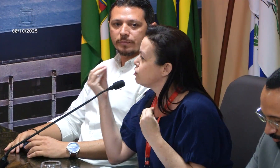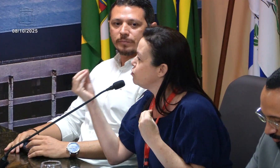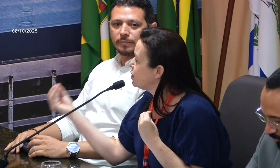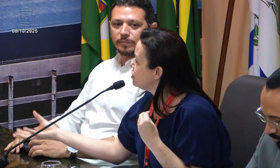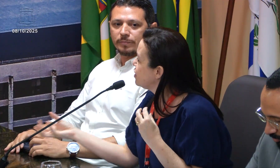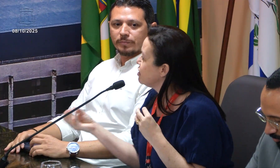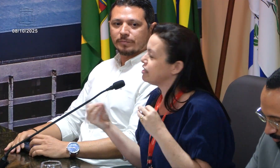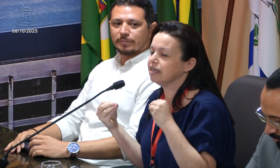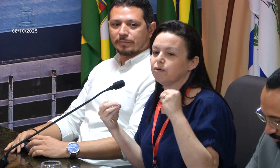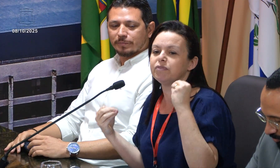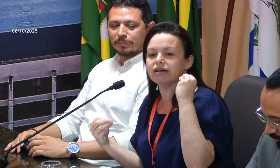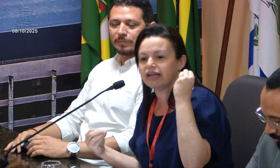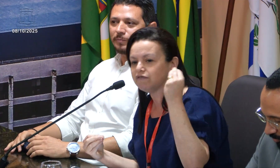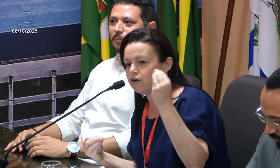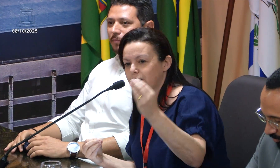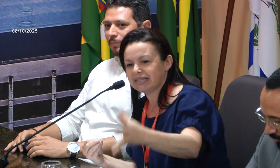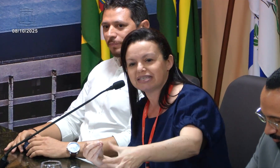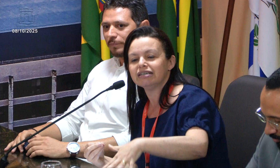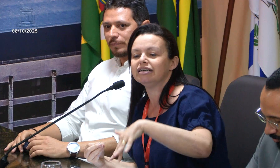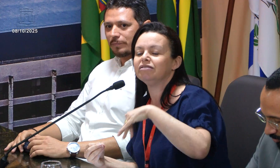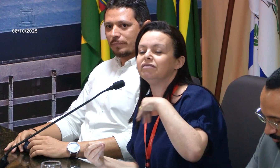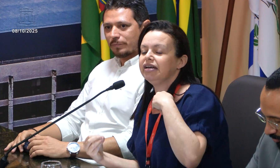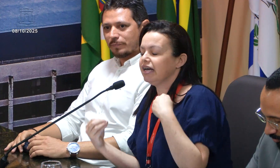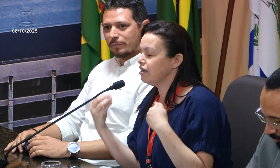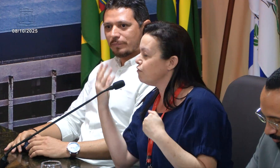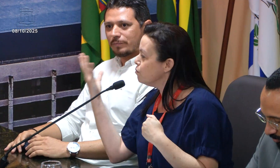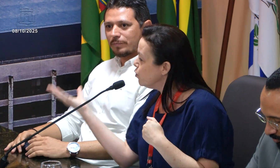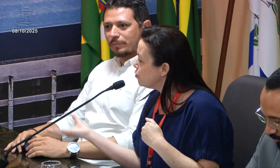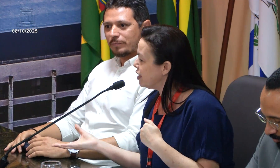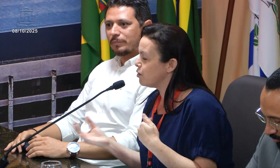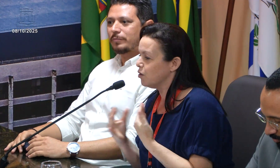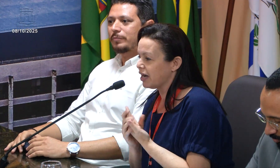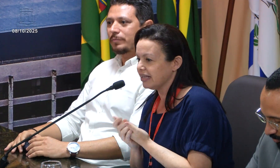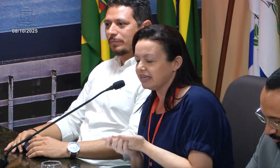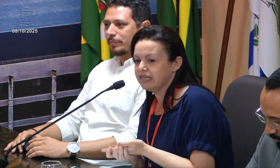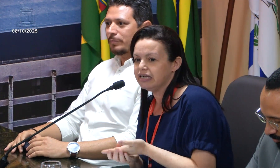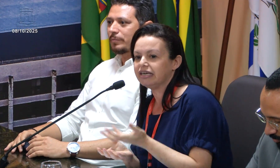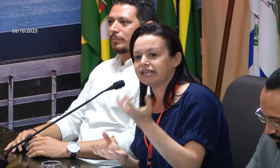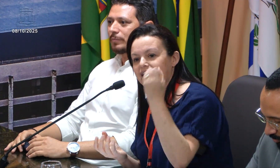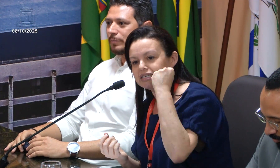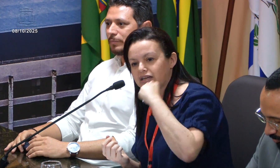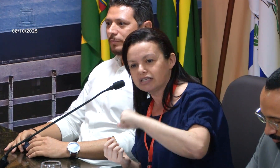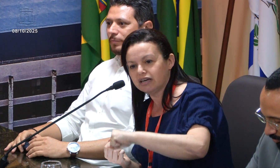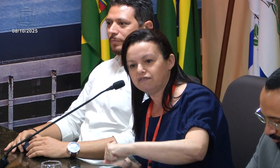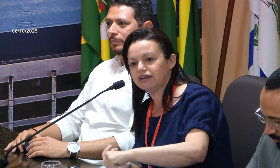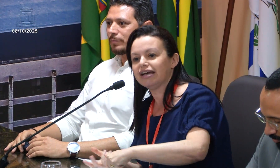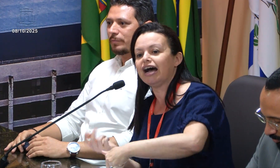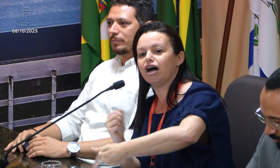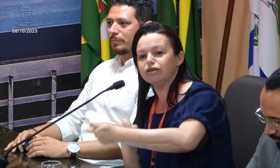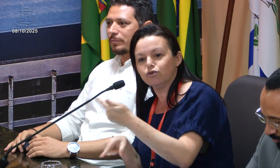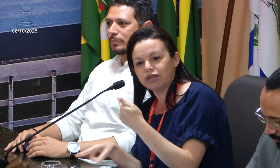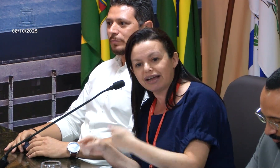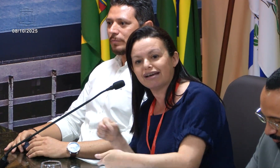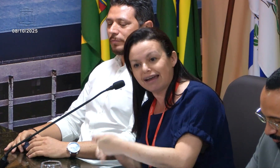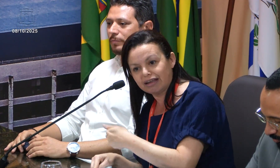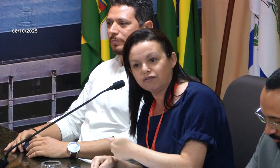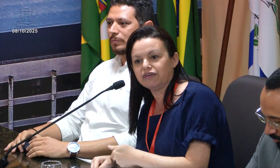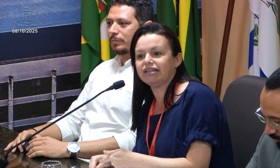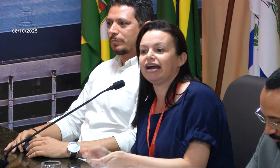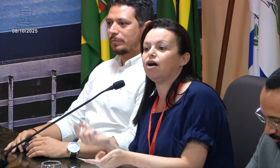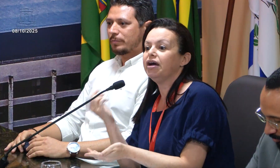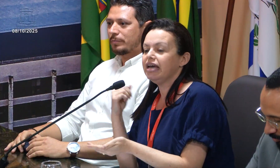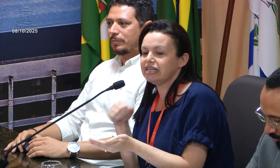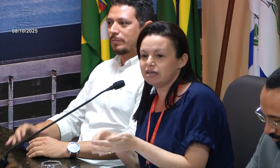fiscaliza a questão de precificação, da informação, que foi muito bem colocada aqui, que traz na nossa lei federal e no